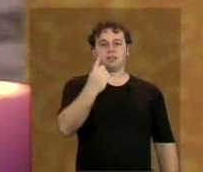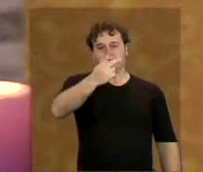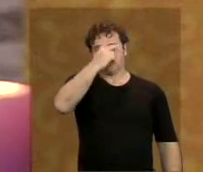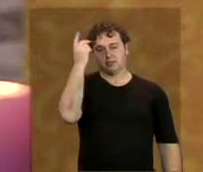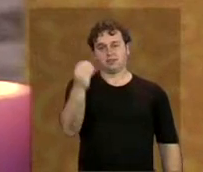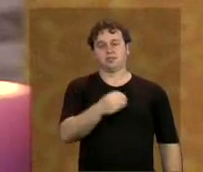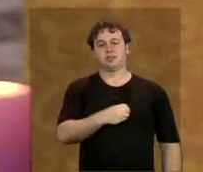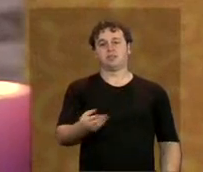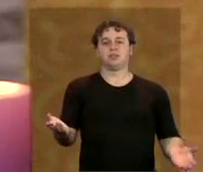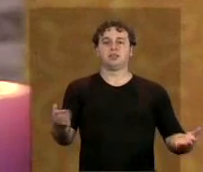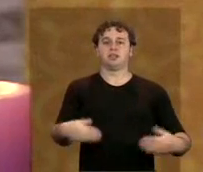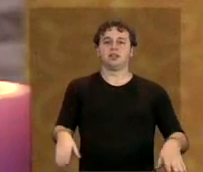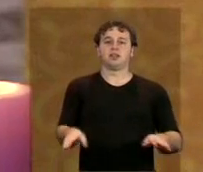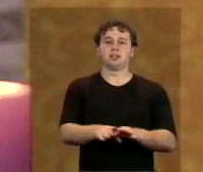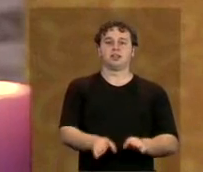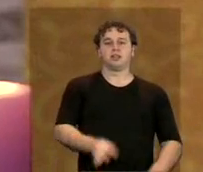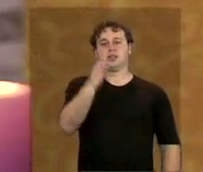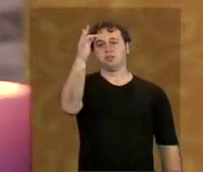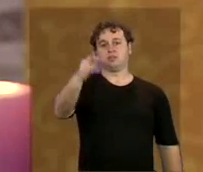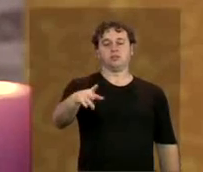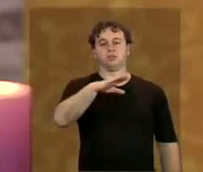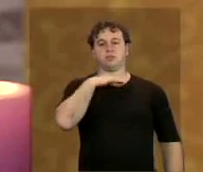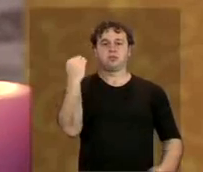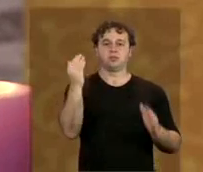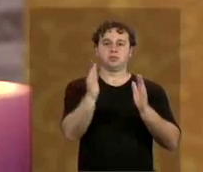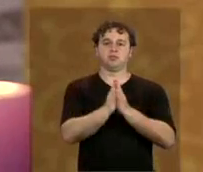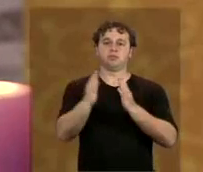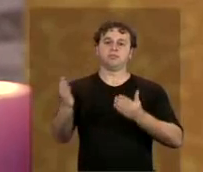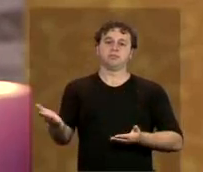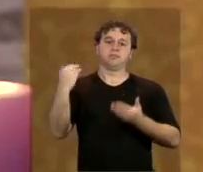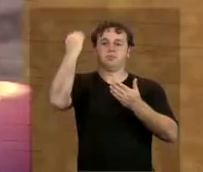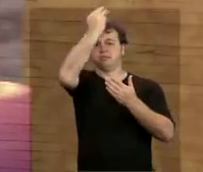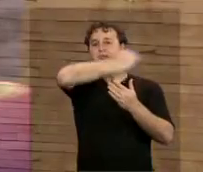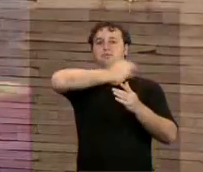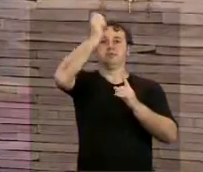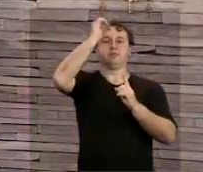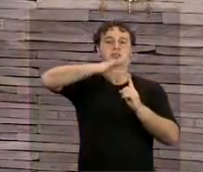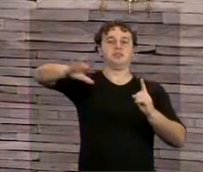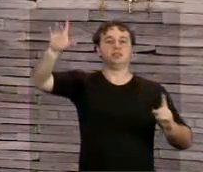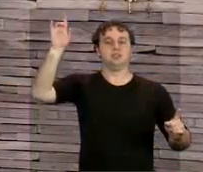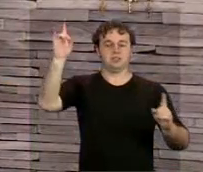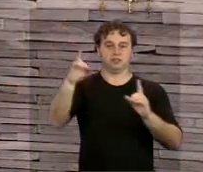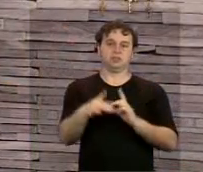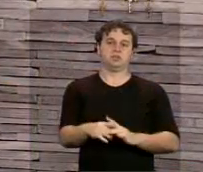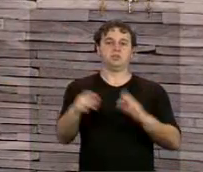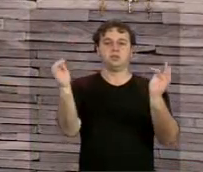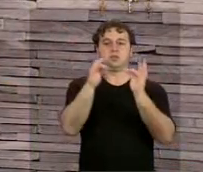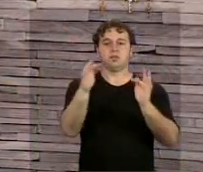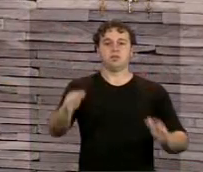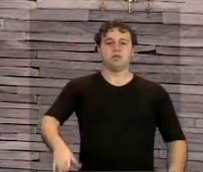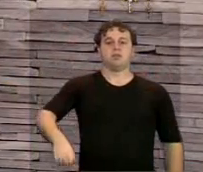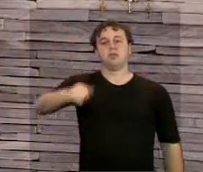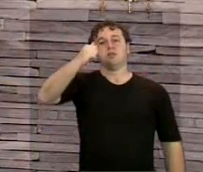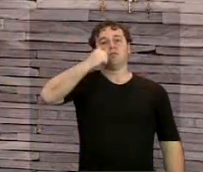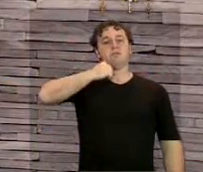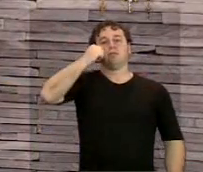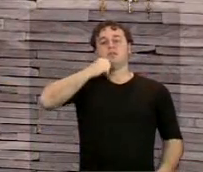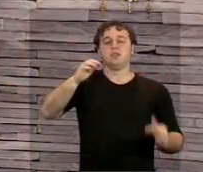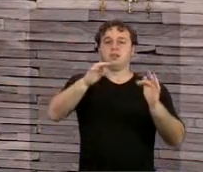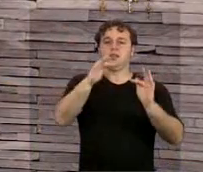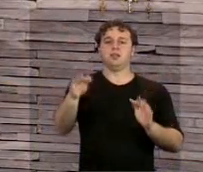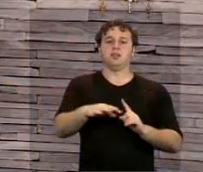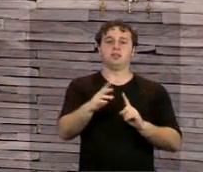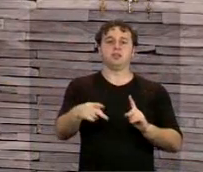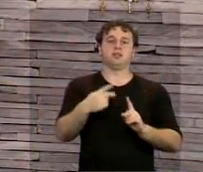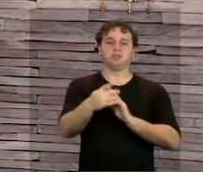por nós, pecadores, agora e na hora de nossa morte. Amém. Ave Maria, cheia de graça, o Senhor é convosco.